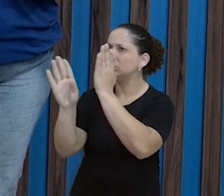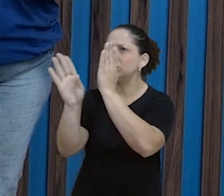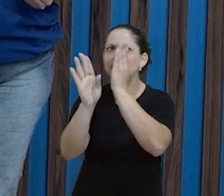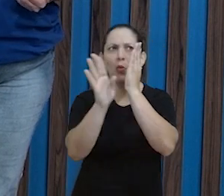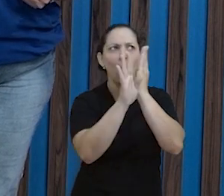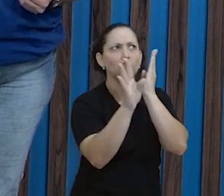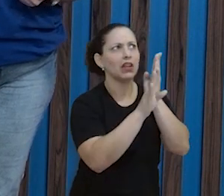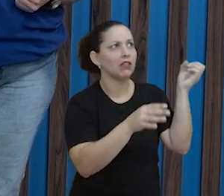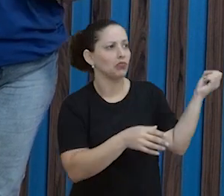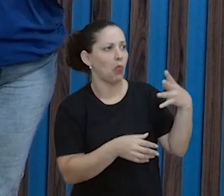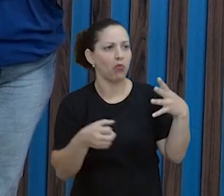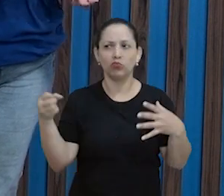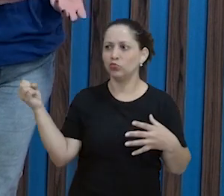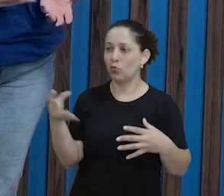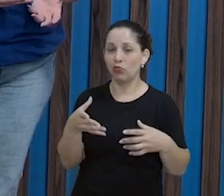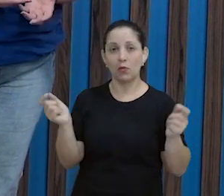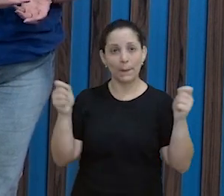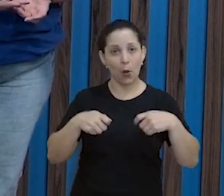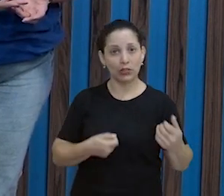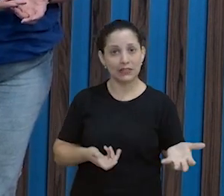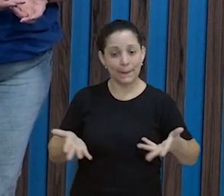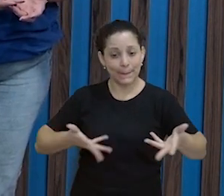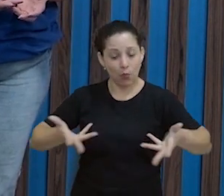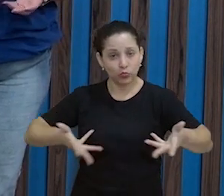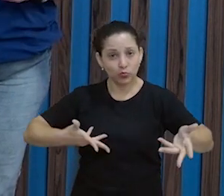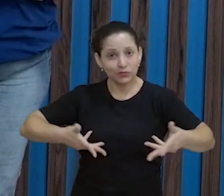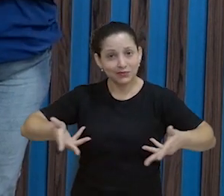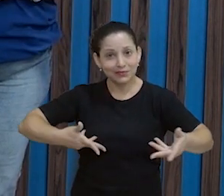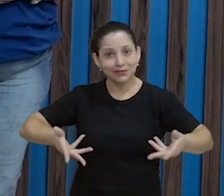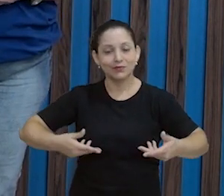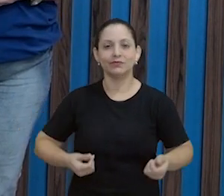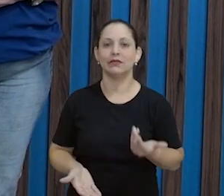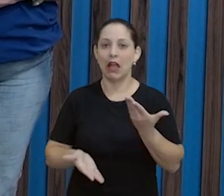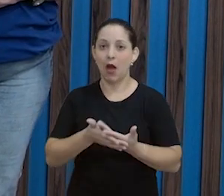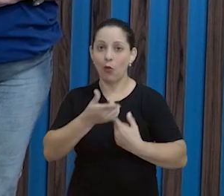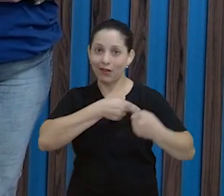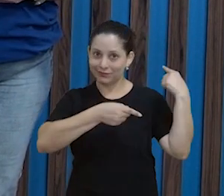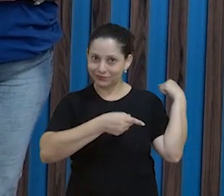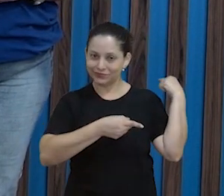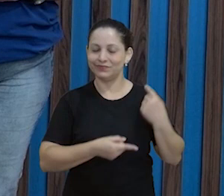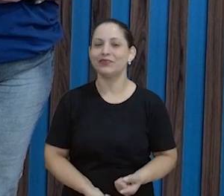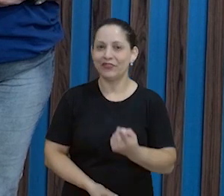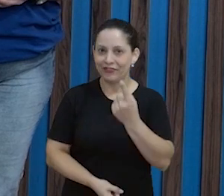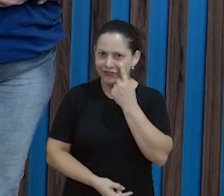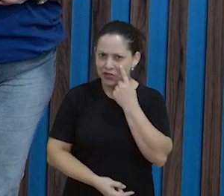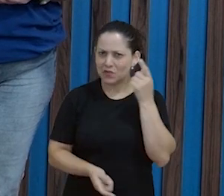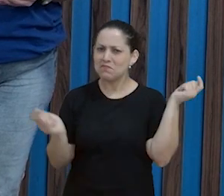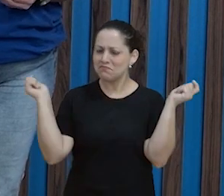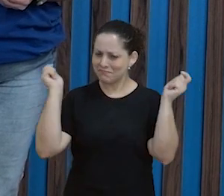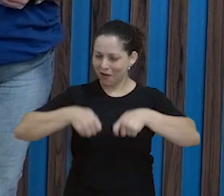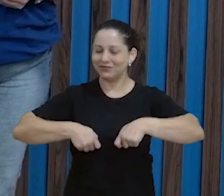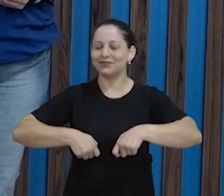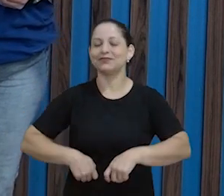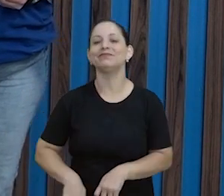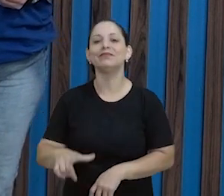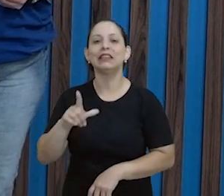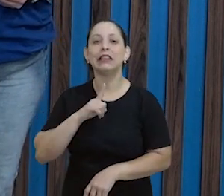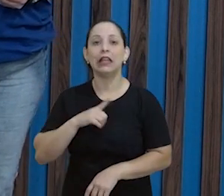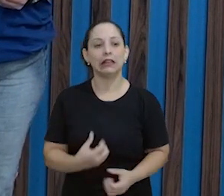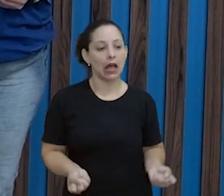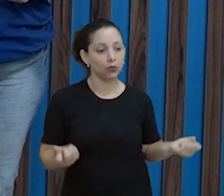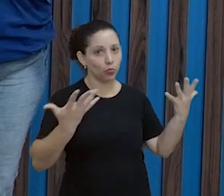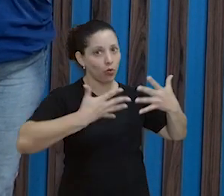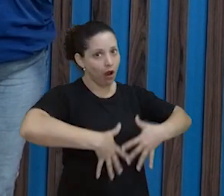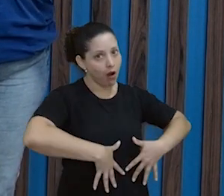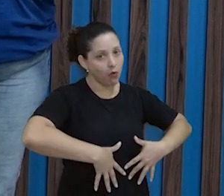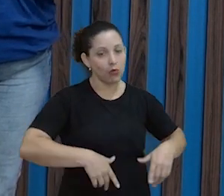né? Ou podem ser produzidos novos elementos. Na última aula, a gente viu que existem elementos naturais